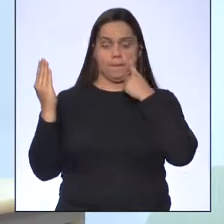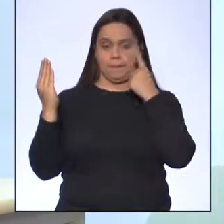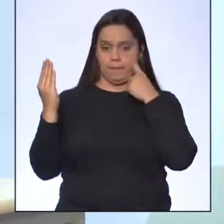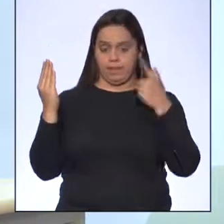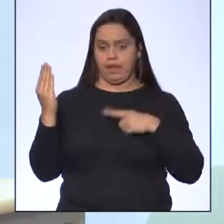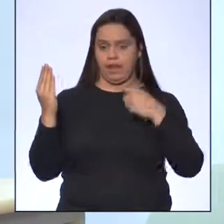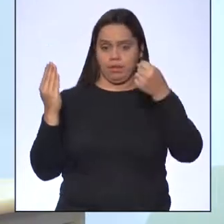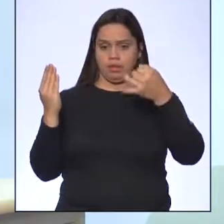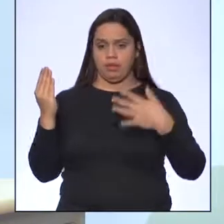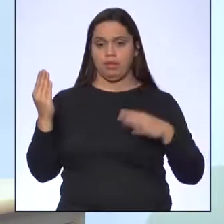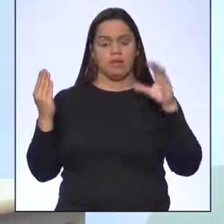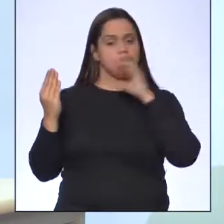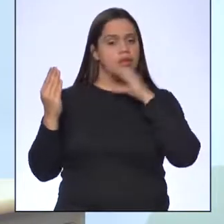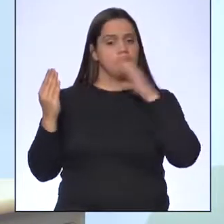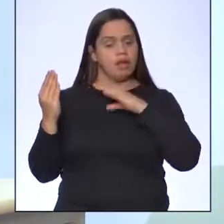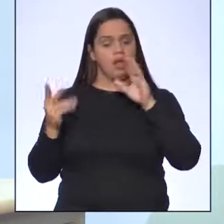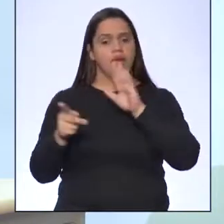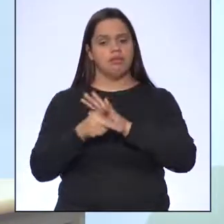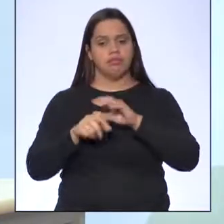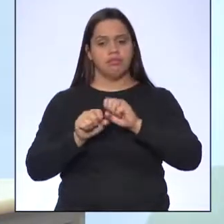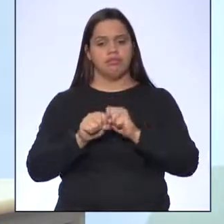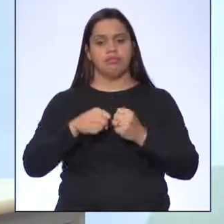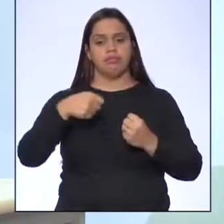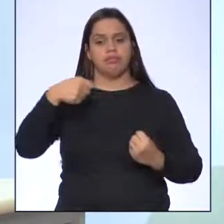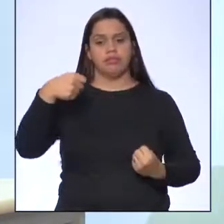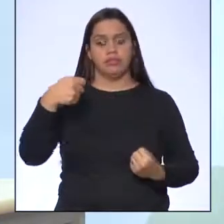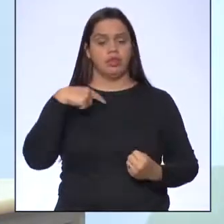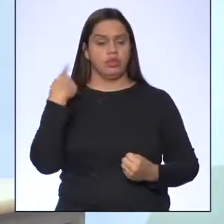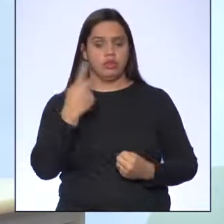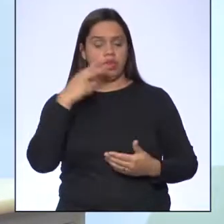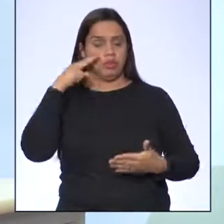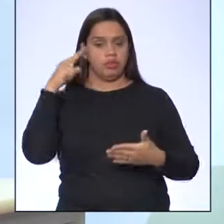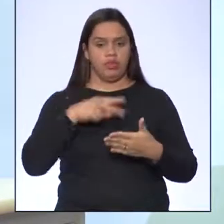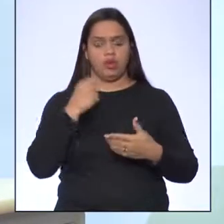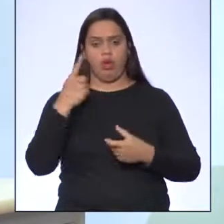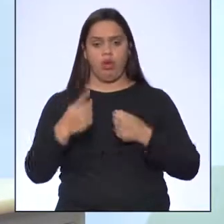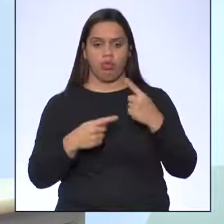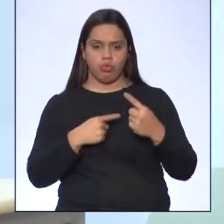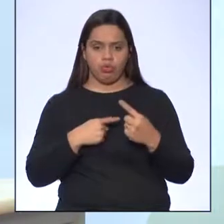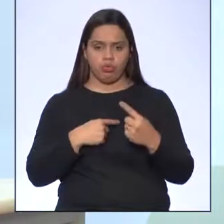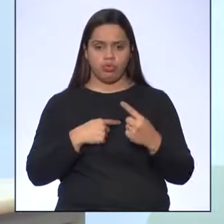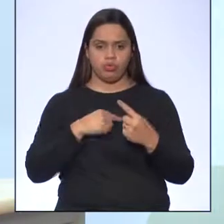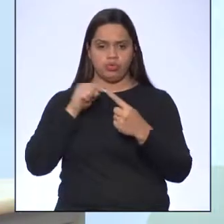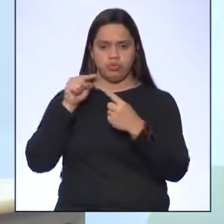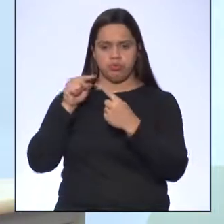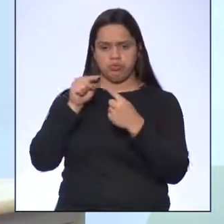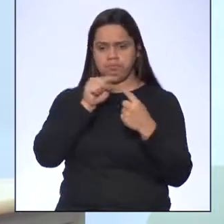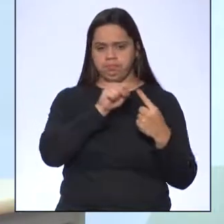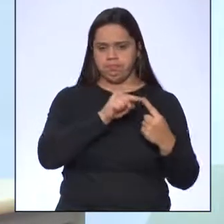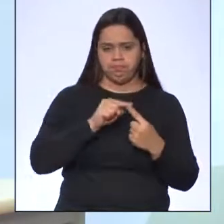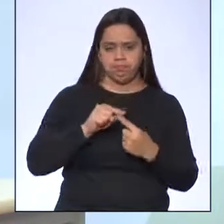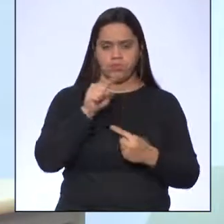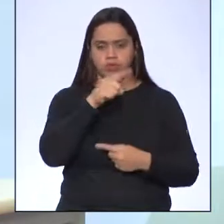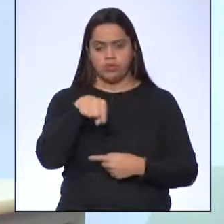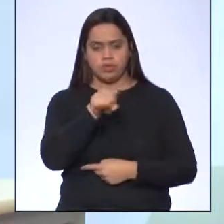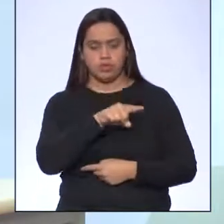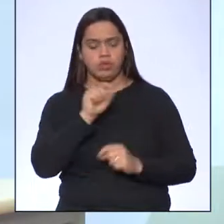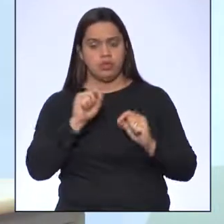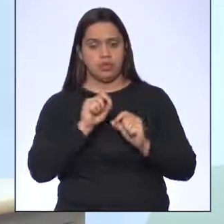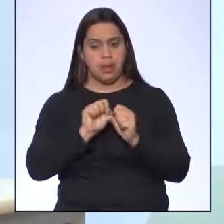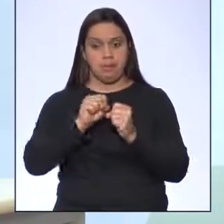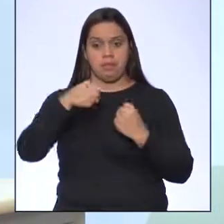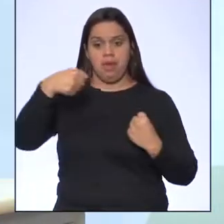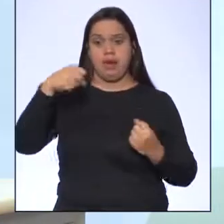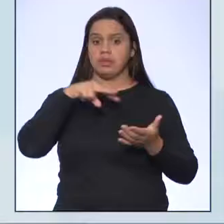muito rápida de mapa, né, a gente está aqui relembrando alguns pontos com vocês, que mapa significa a